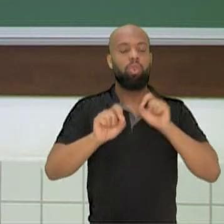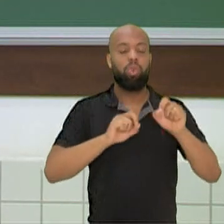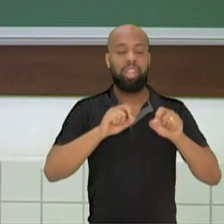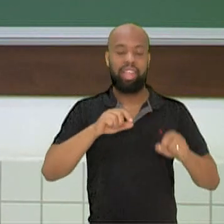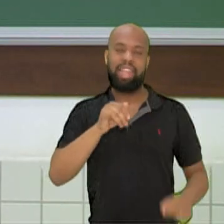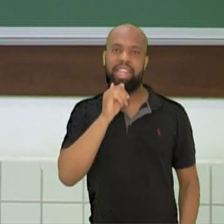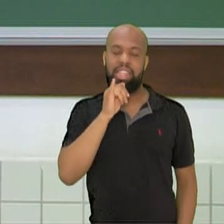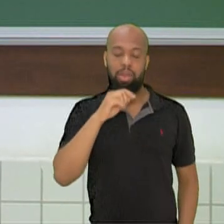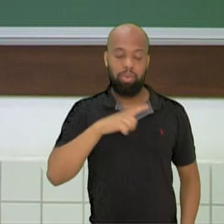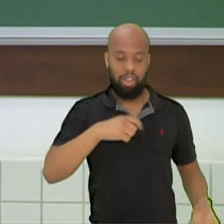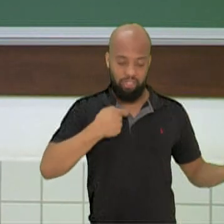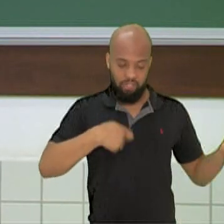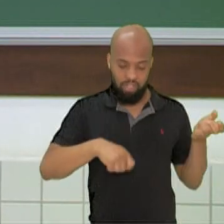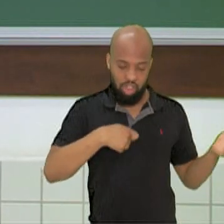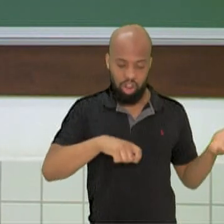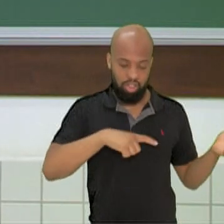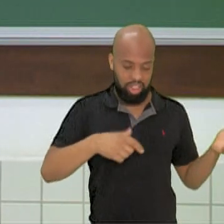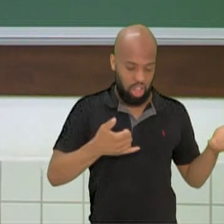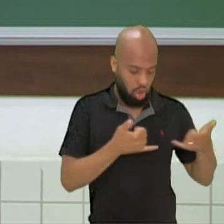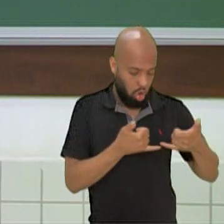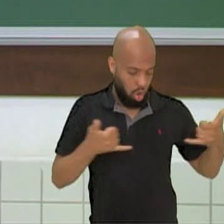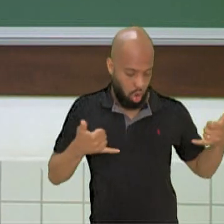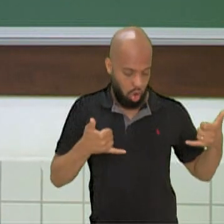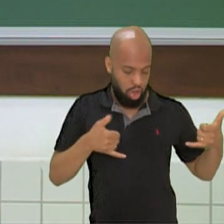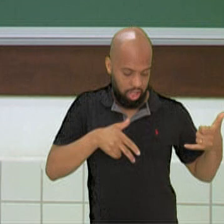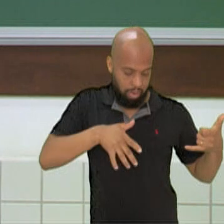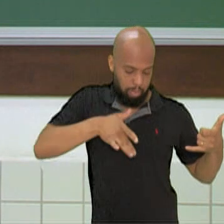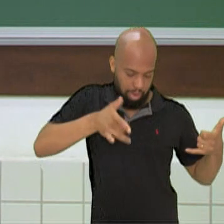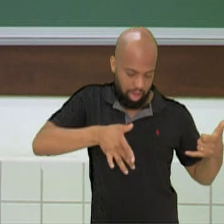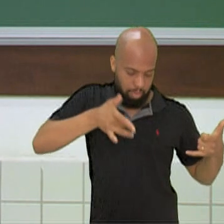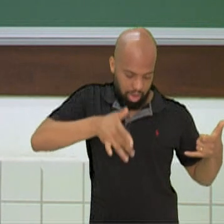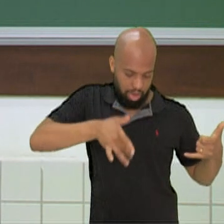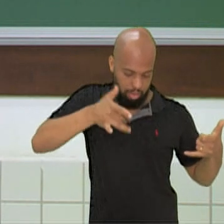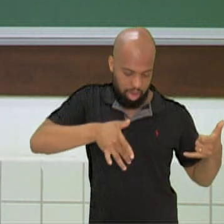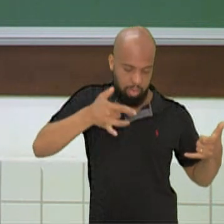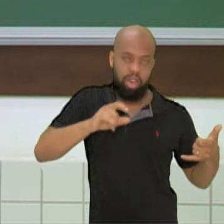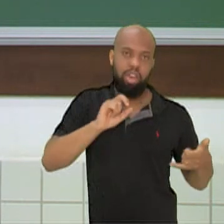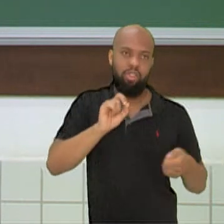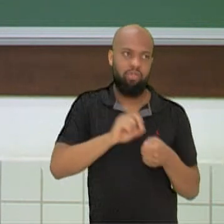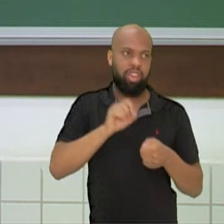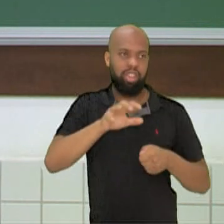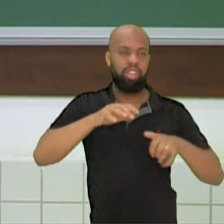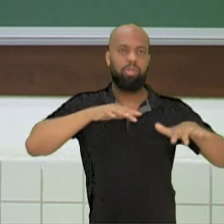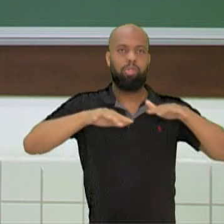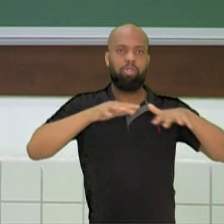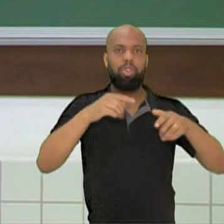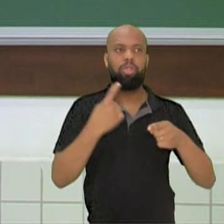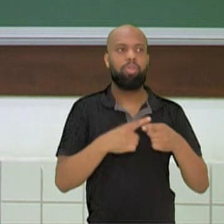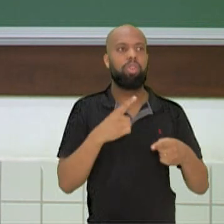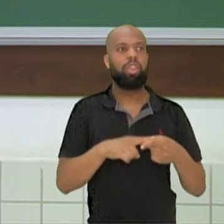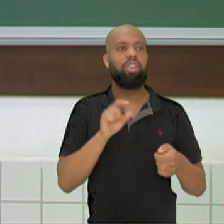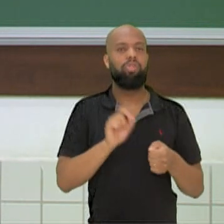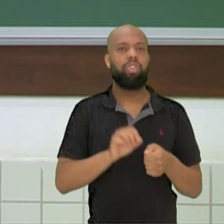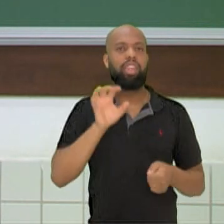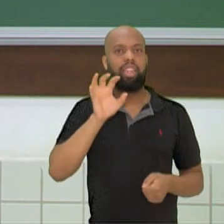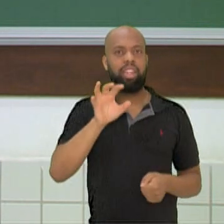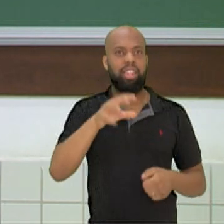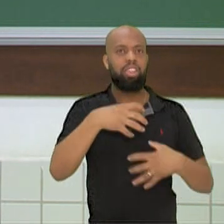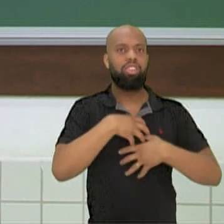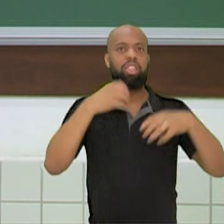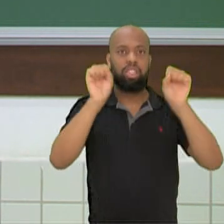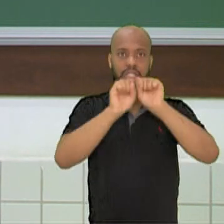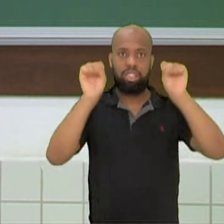uma corda, sem que você toque na outra, gere essa movimentação. Para que você venha a fazer esse sistema